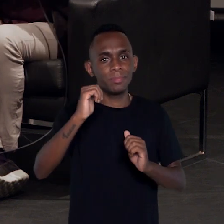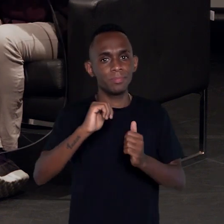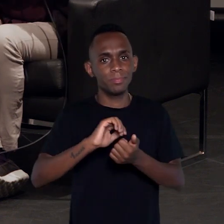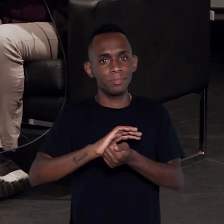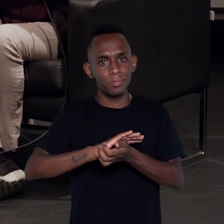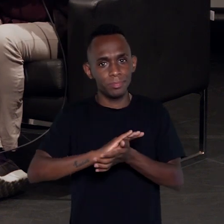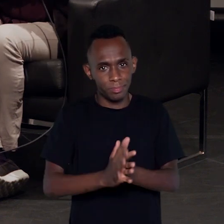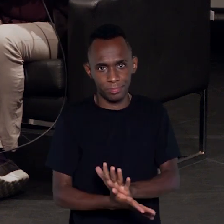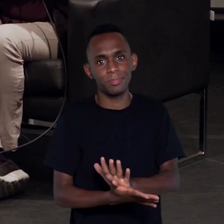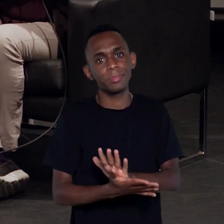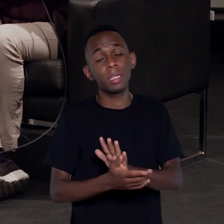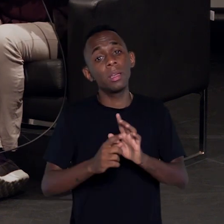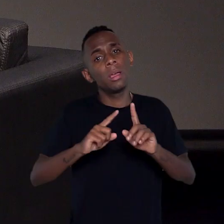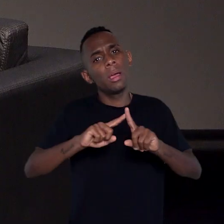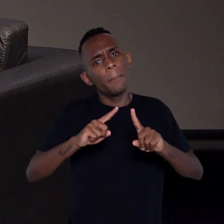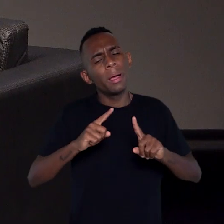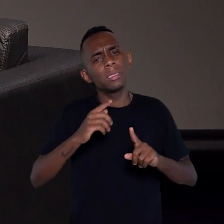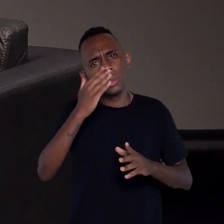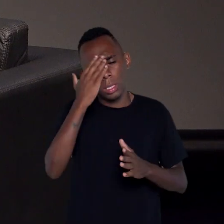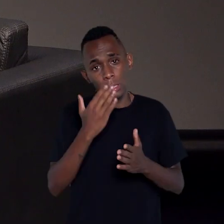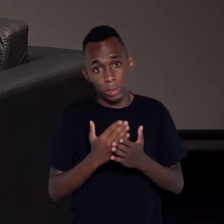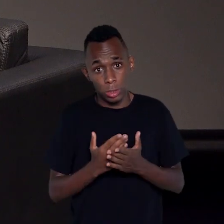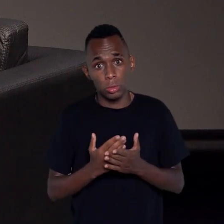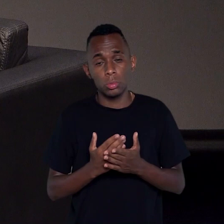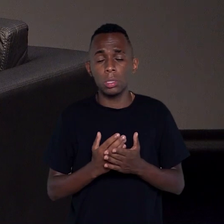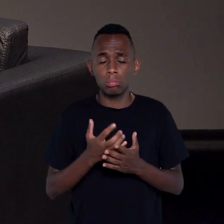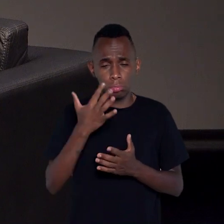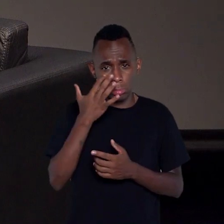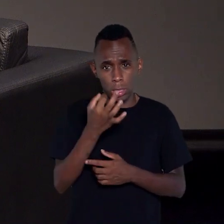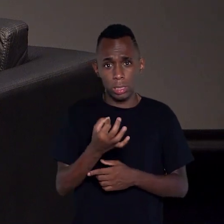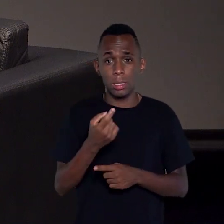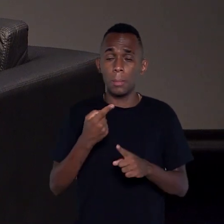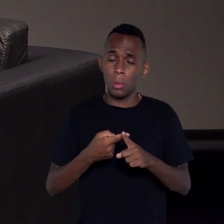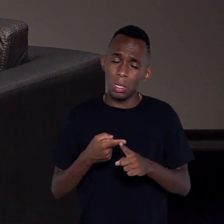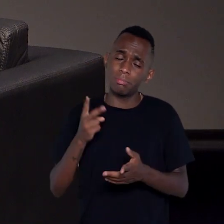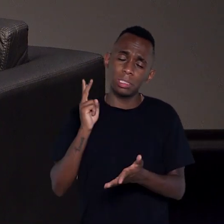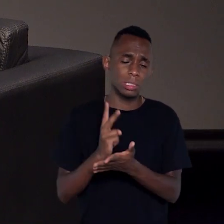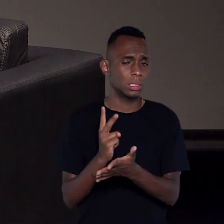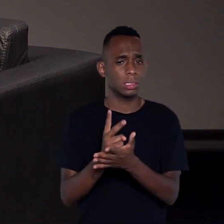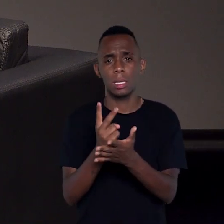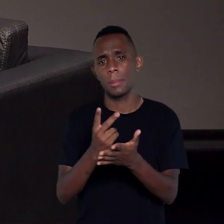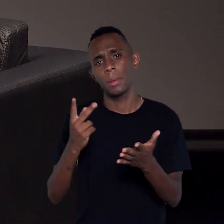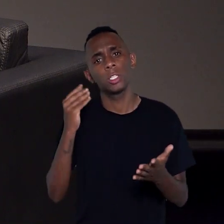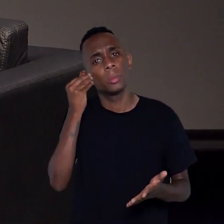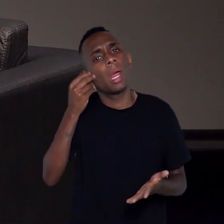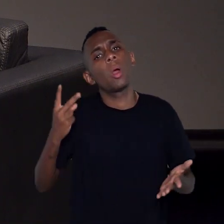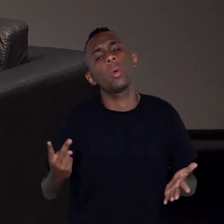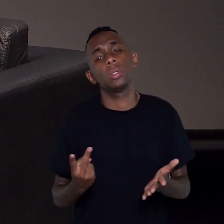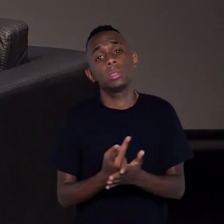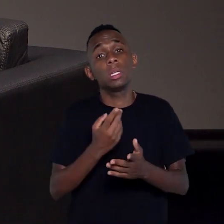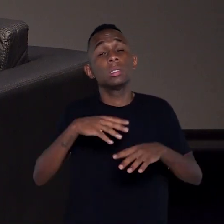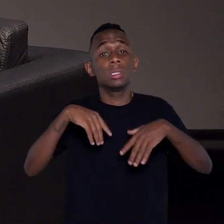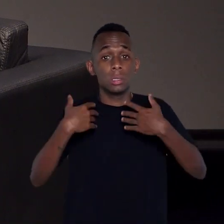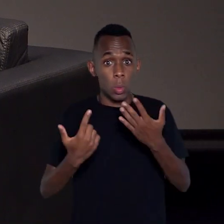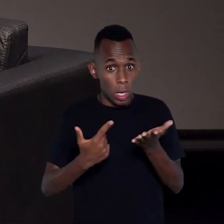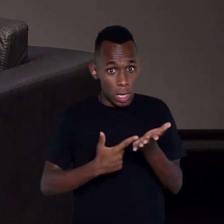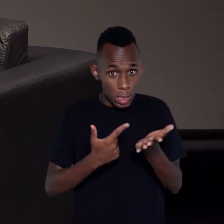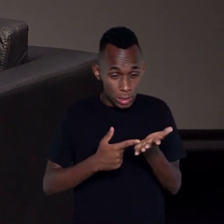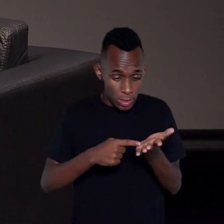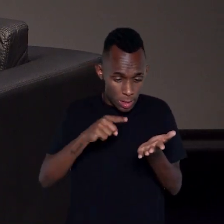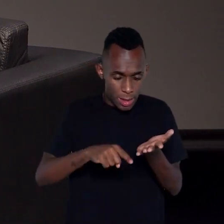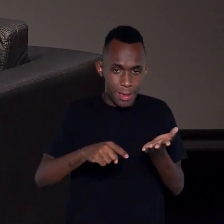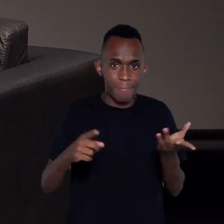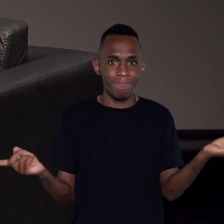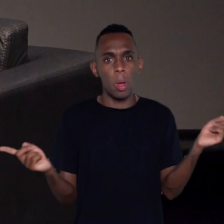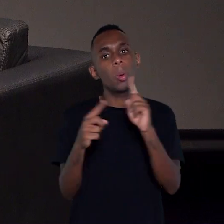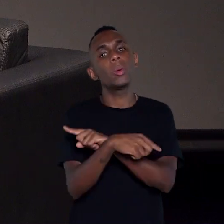Mas eu acho esse jogo tão interessante porque a gente está lidando com isso a todo momento. E a literatura é justamente o lugar